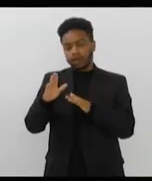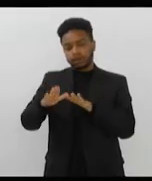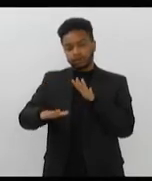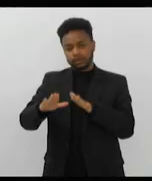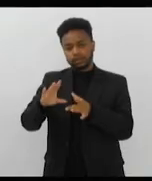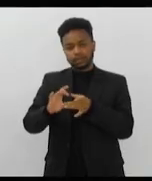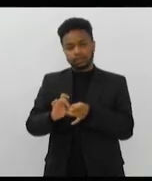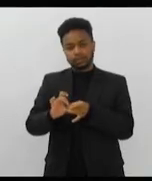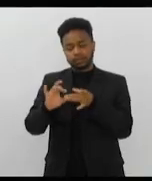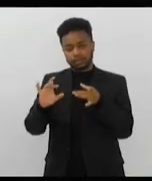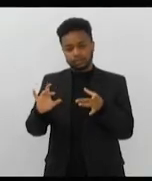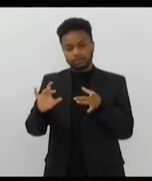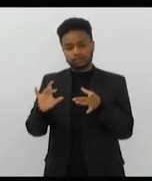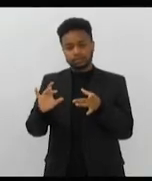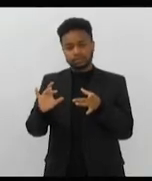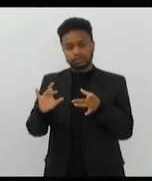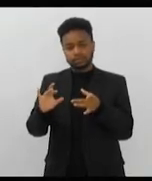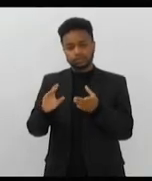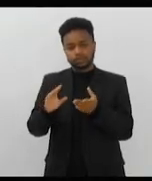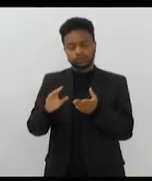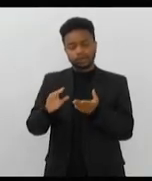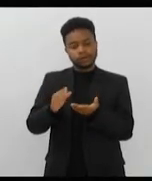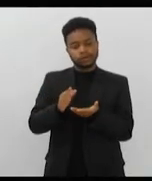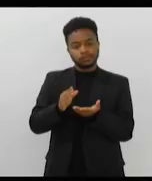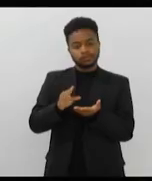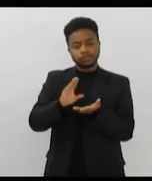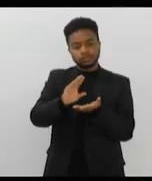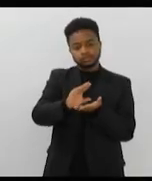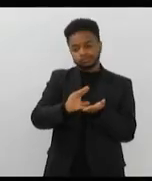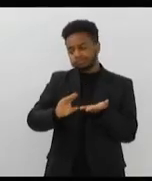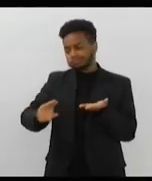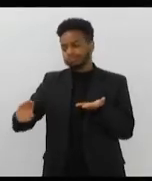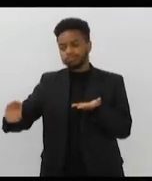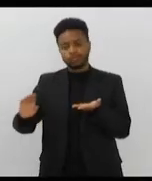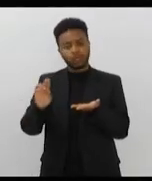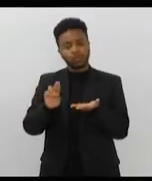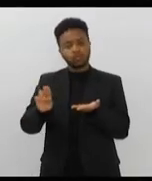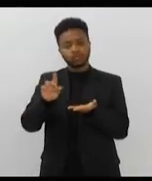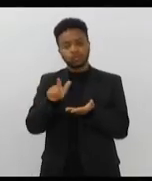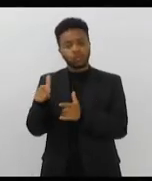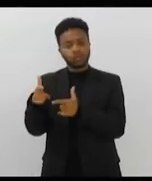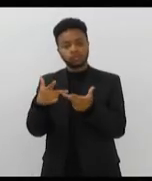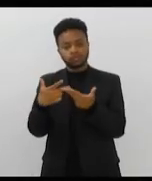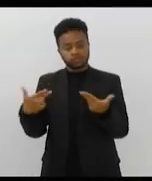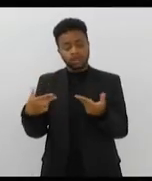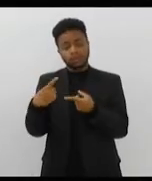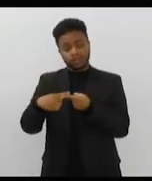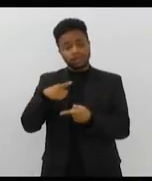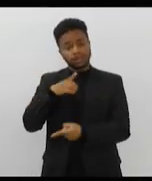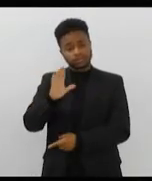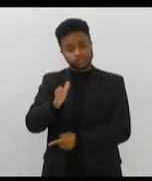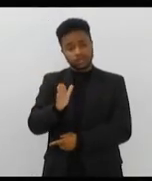vezes, haver desvio, como já existe sem ela nos orçamentos.